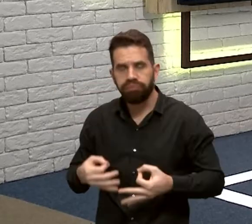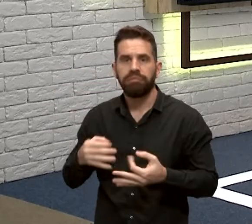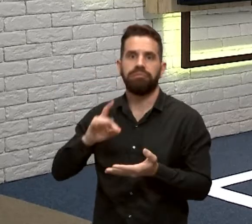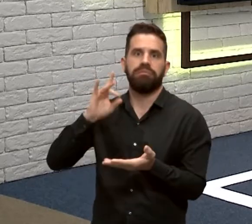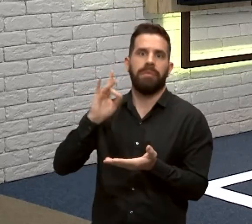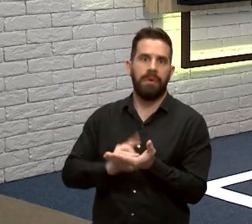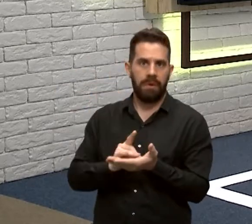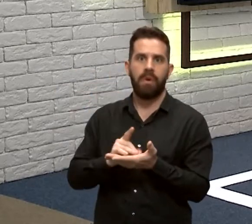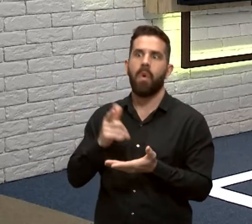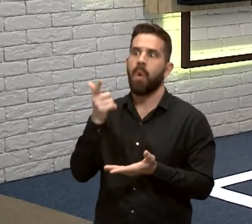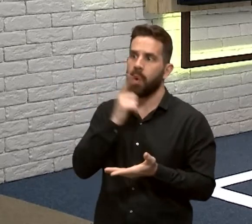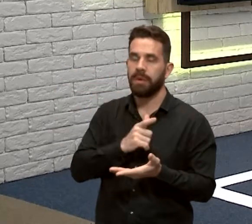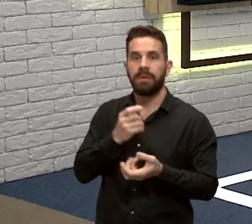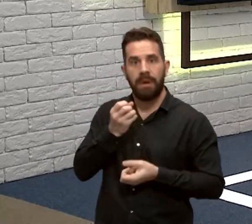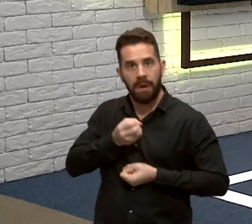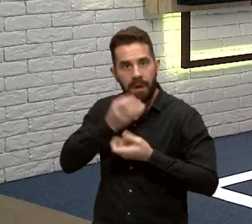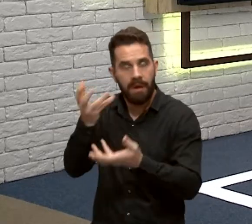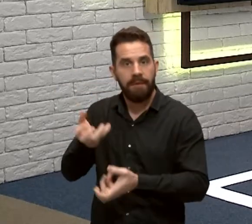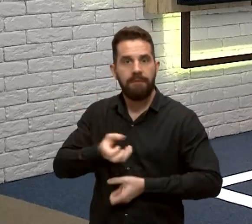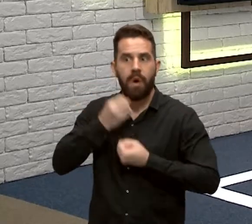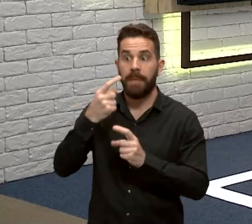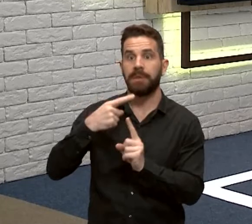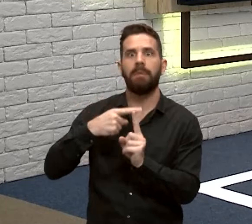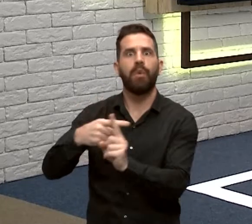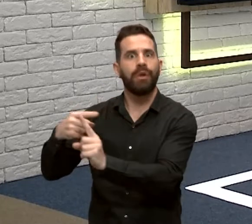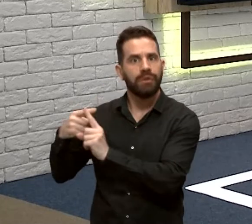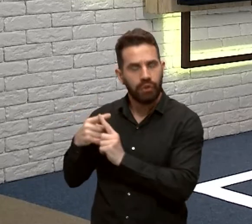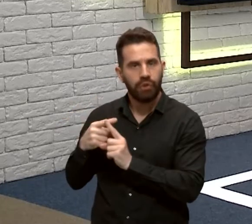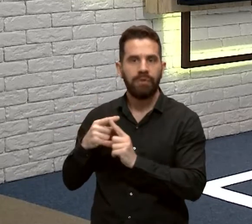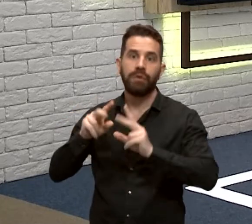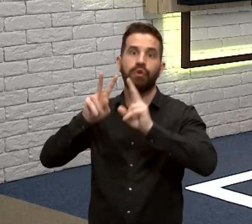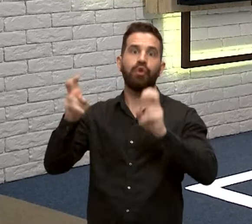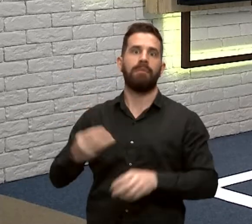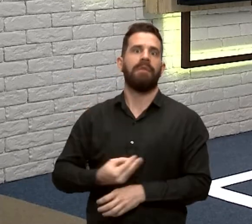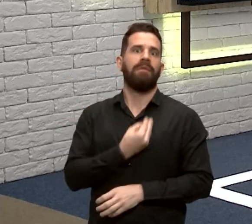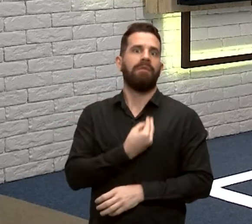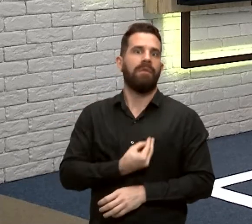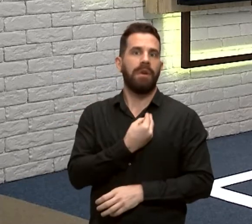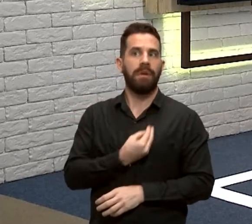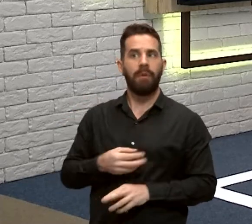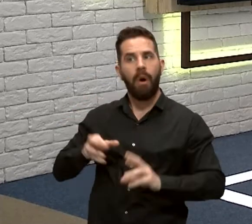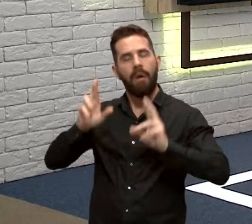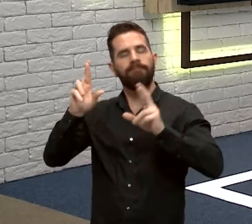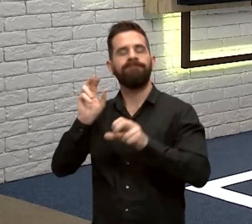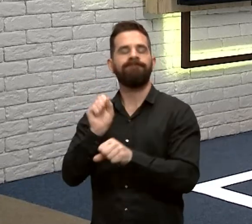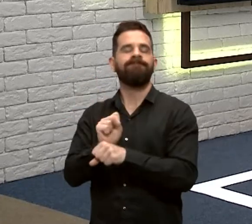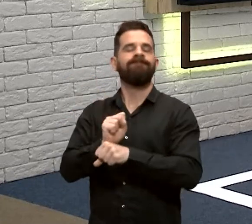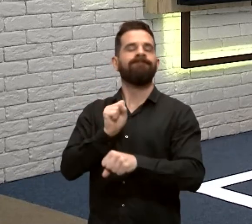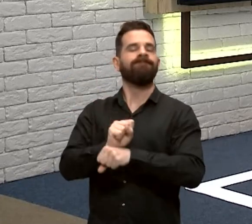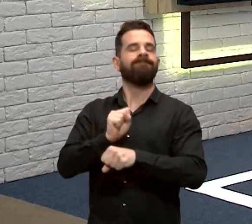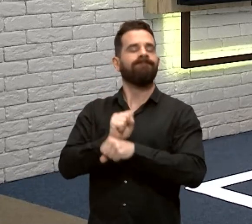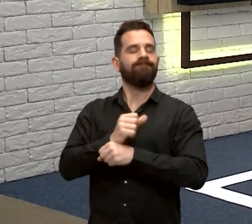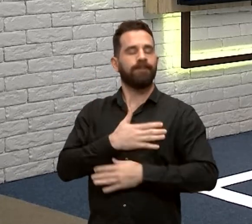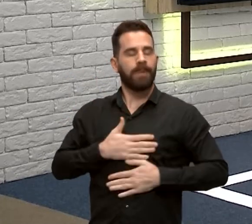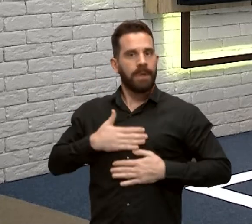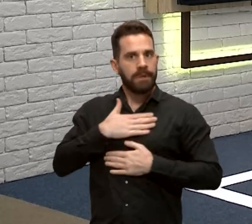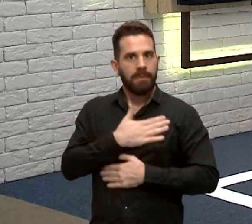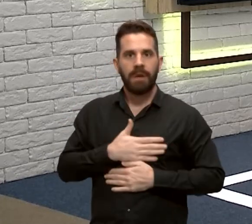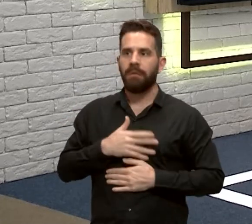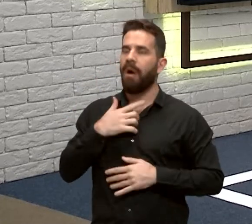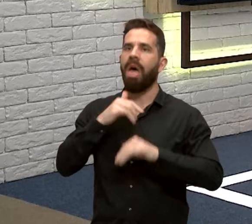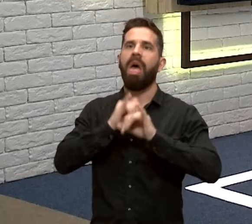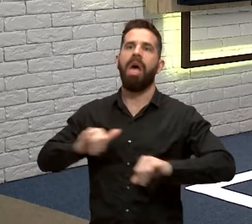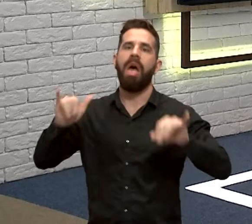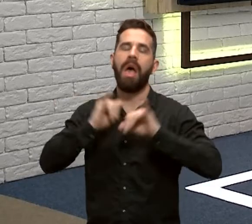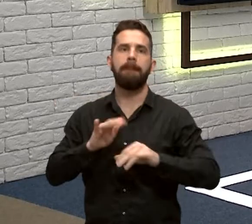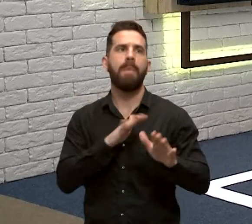também informações muito positivas sobre a vida, informações de esperança. Não é noticiar tantas mortes,